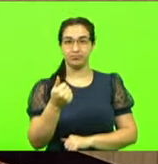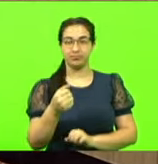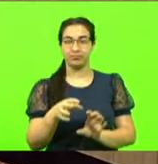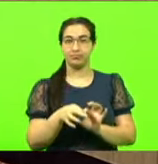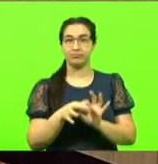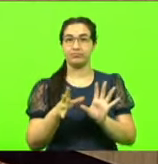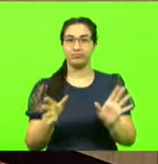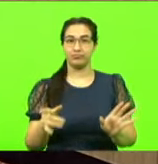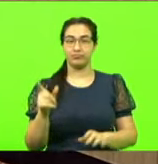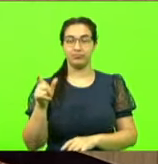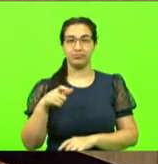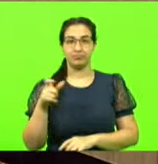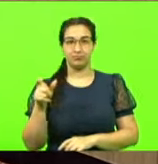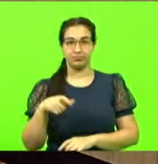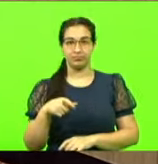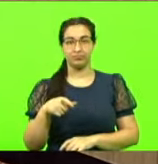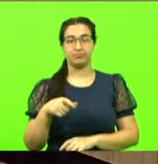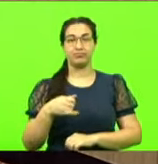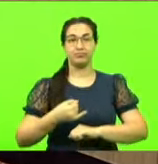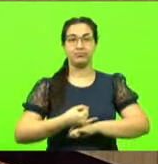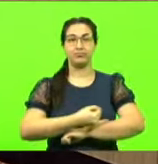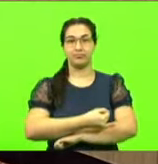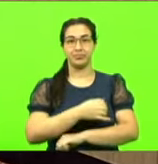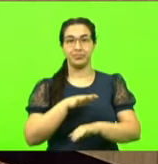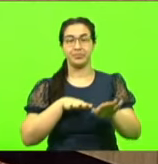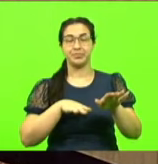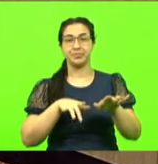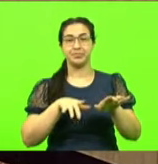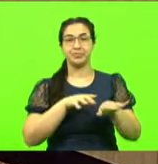em favor da Secretaria de Estado da Infraestrutura e Mobilidade e adota